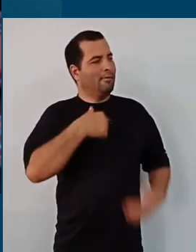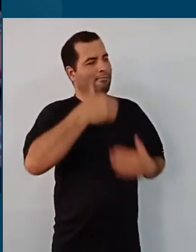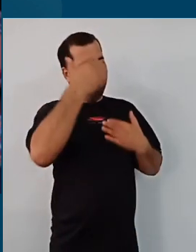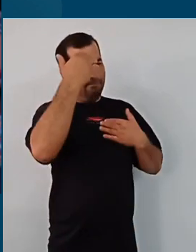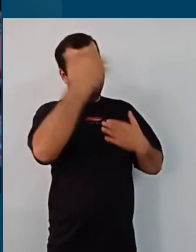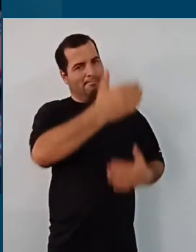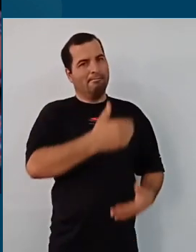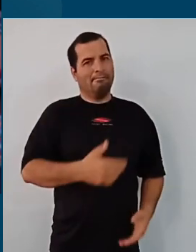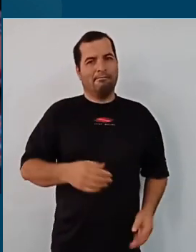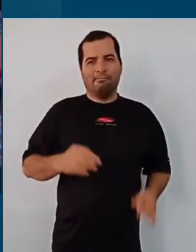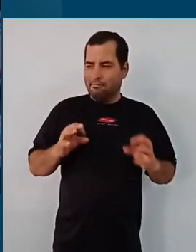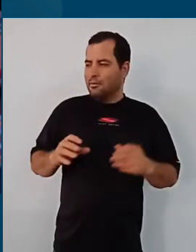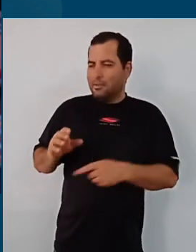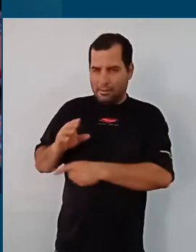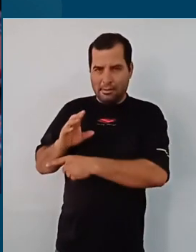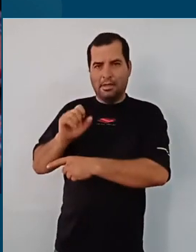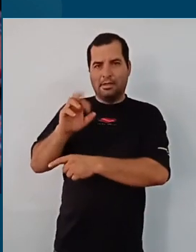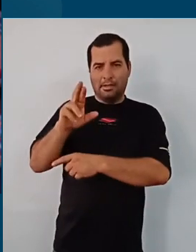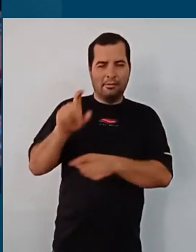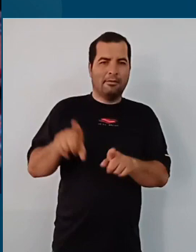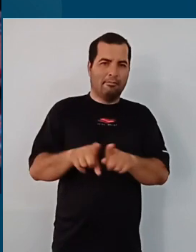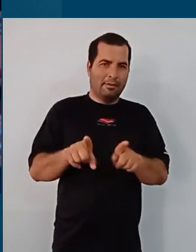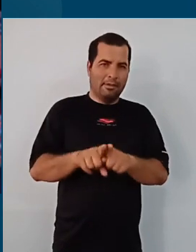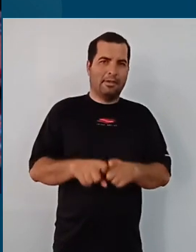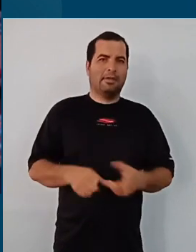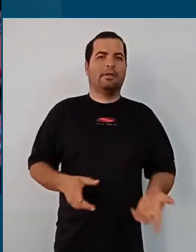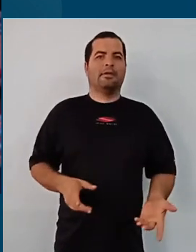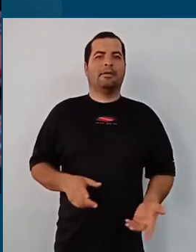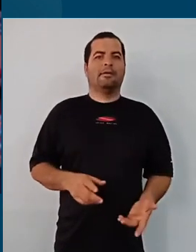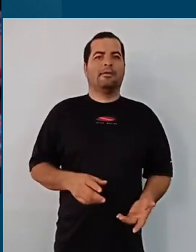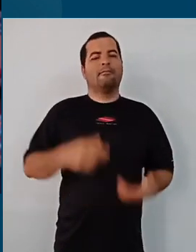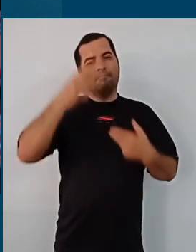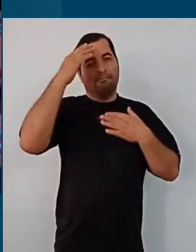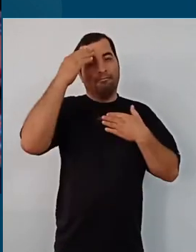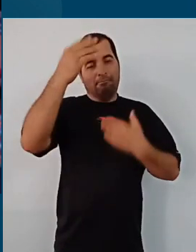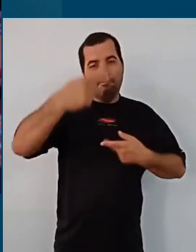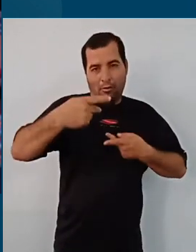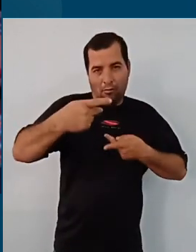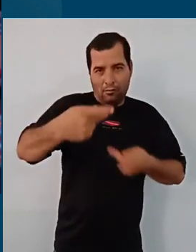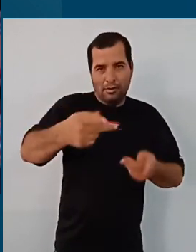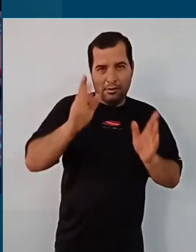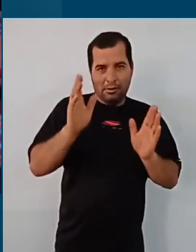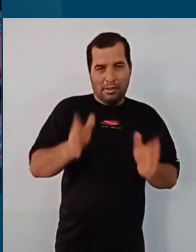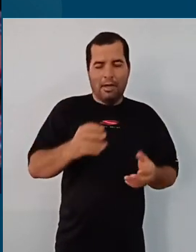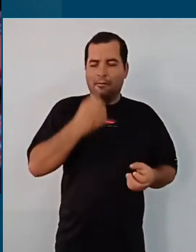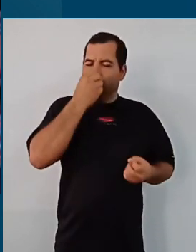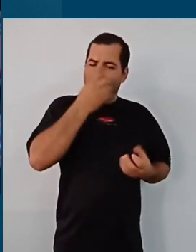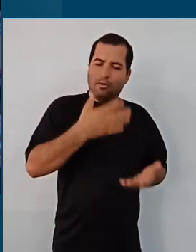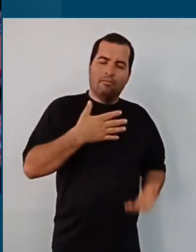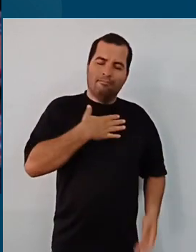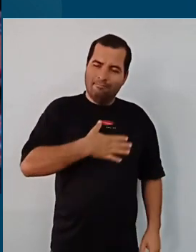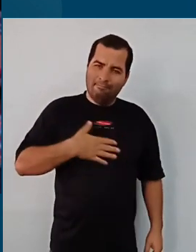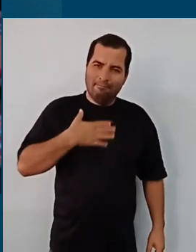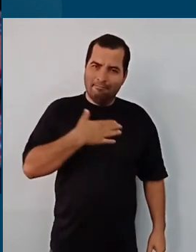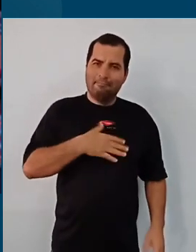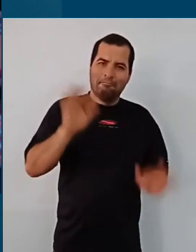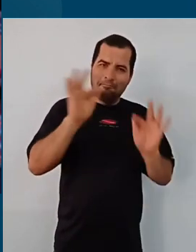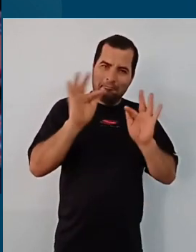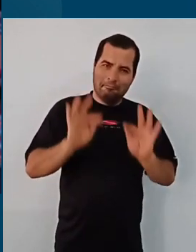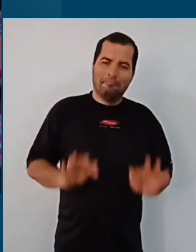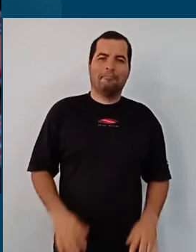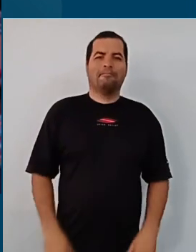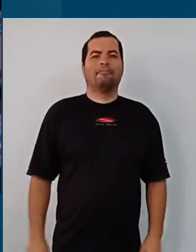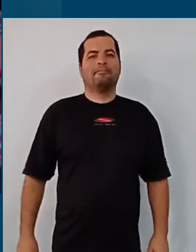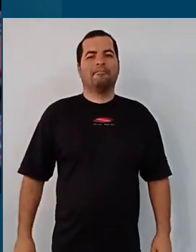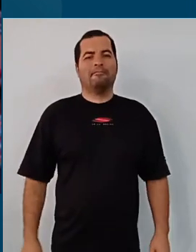Obrigada, Eli. Obrigada, professor César. Obrigada pelo convite. Vocês são todos muito generosos comigo, um pouco